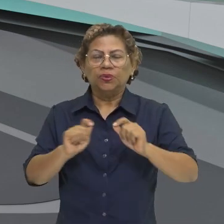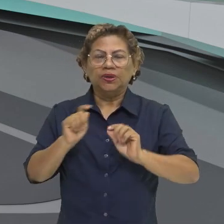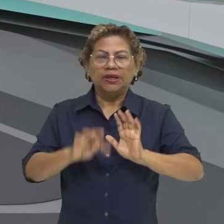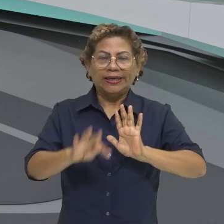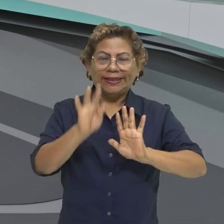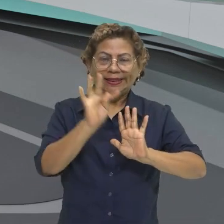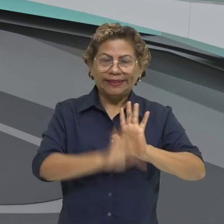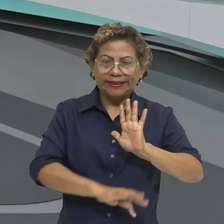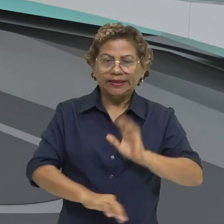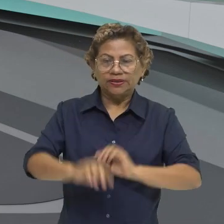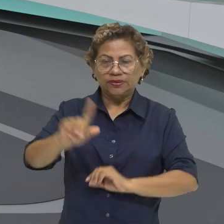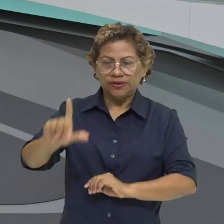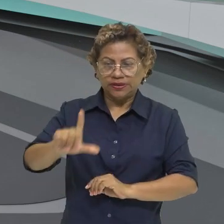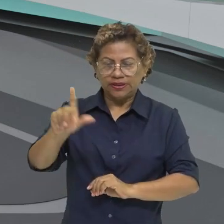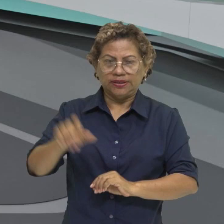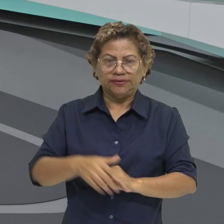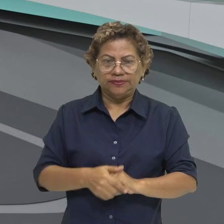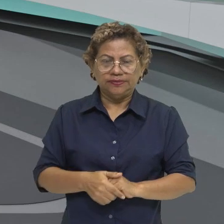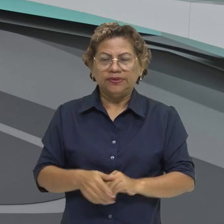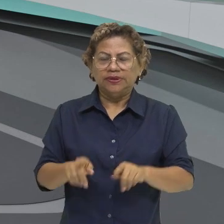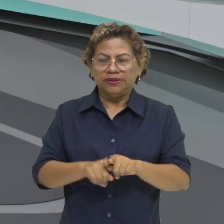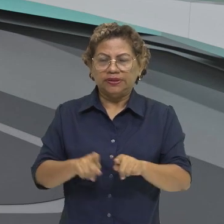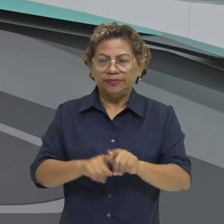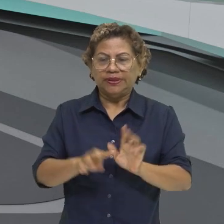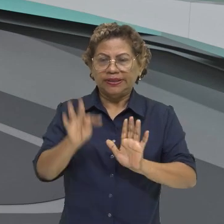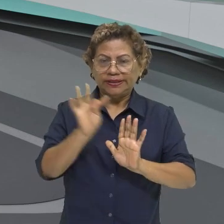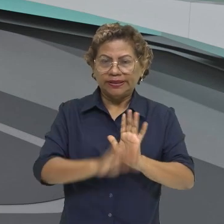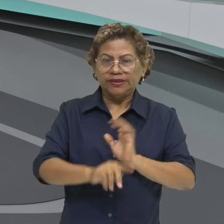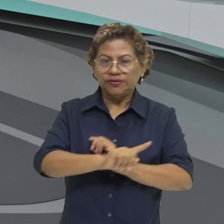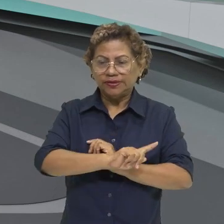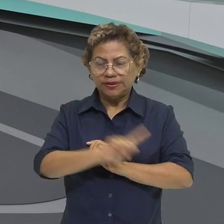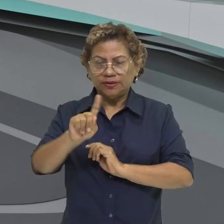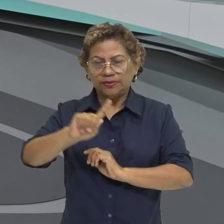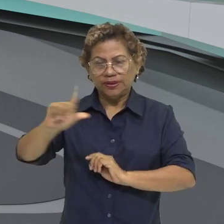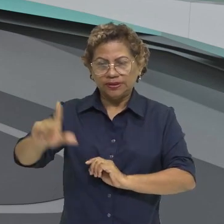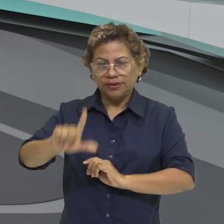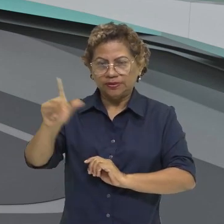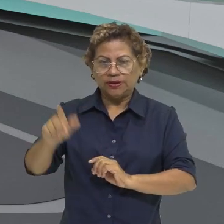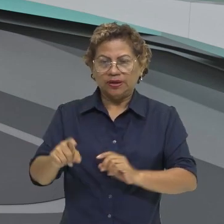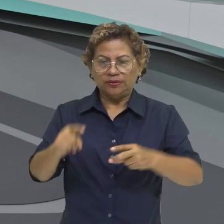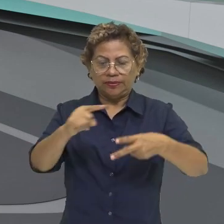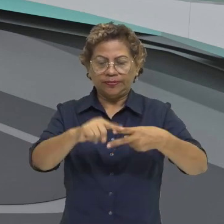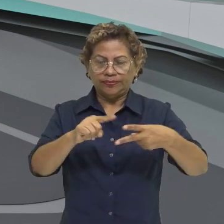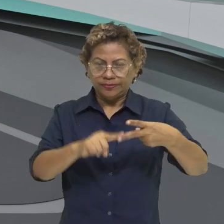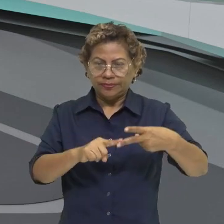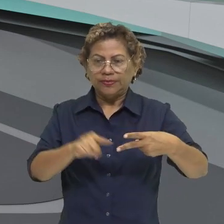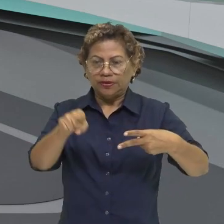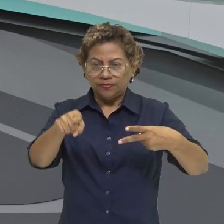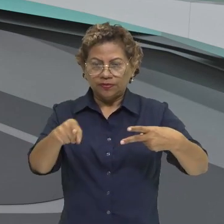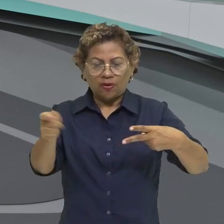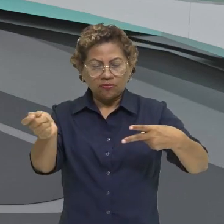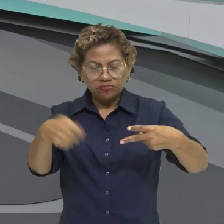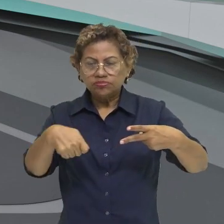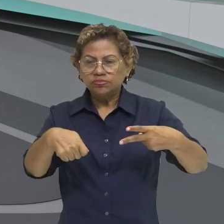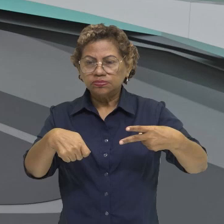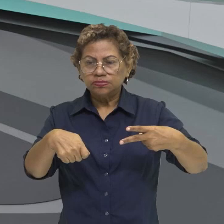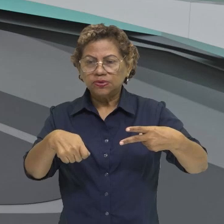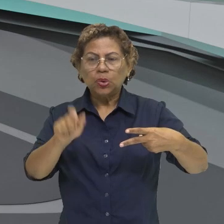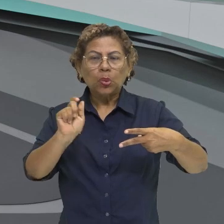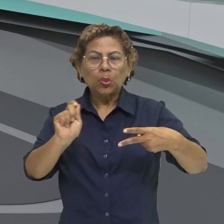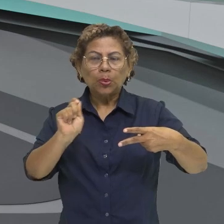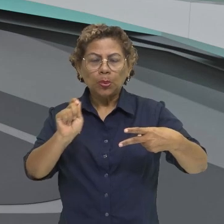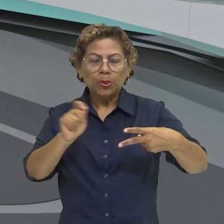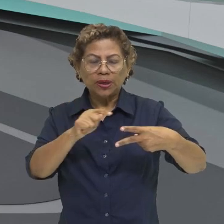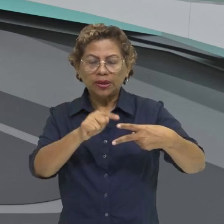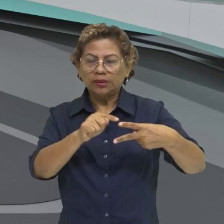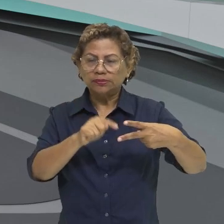literário, o que é texto não literário, para você se situar melhor. Poder até reconhecer o que é um texto literário, o que é um